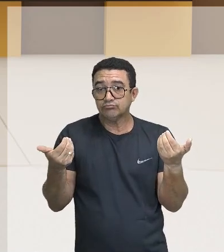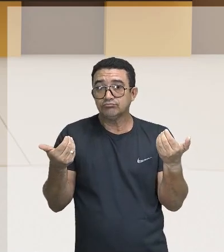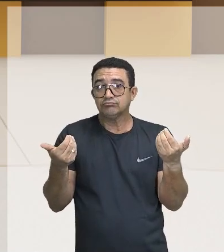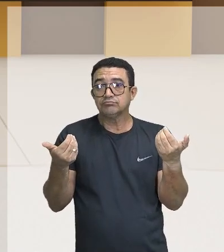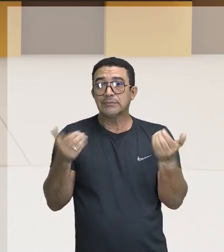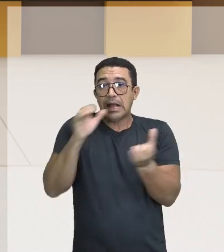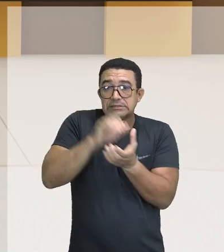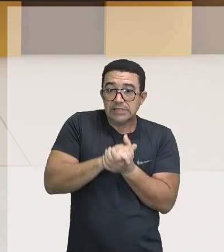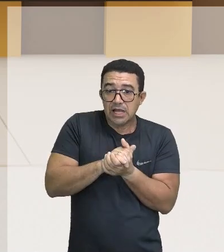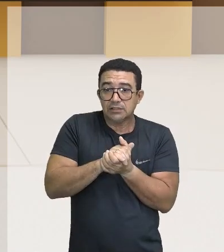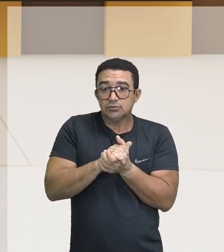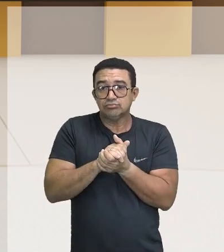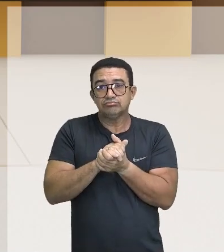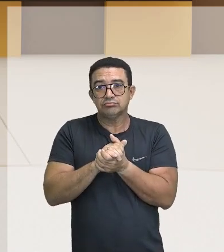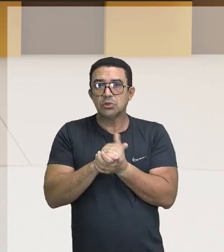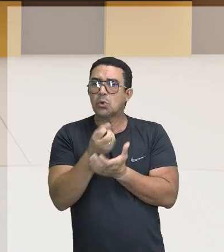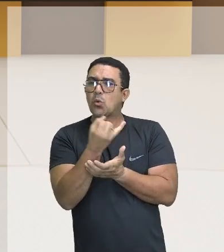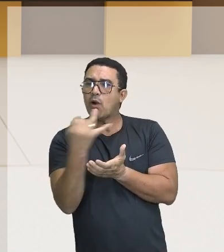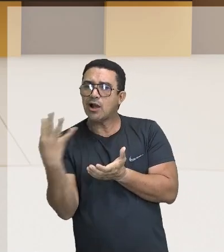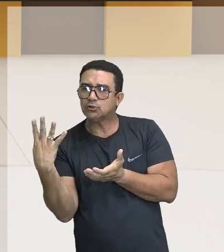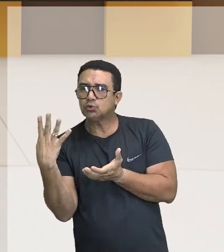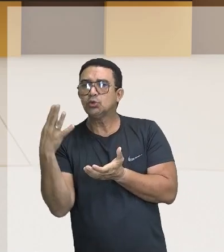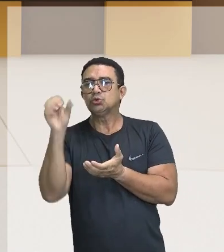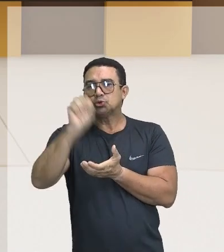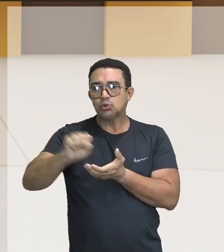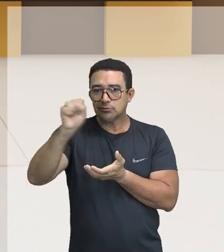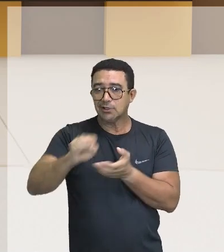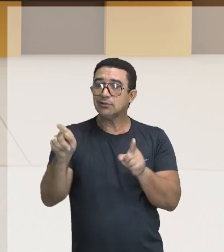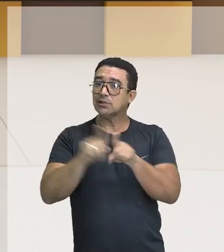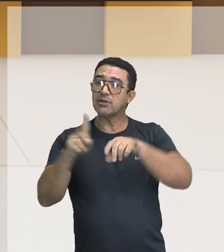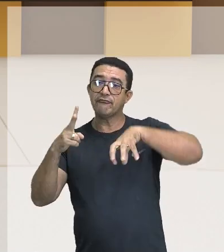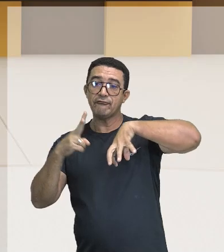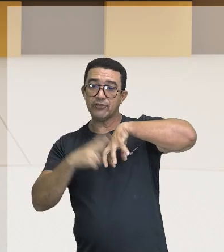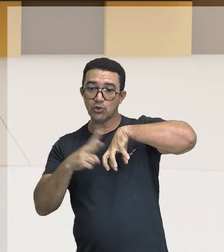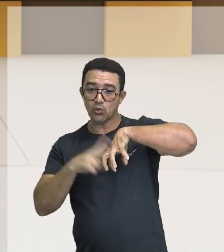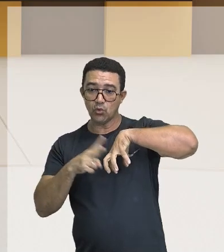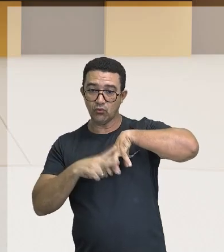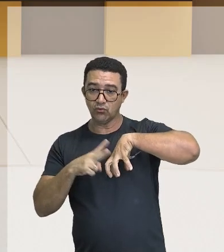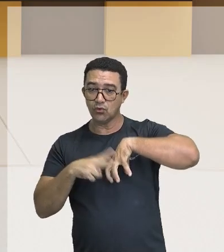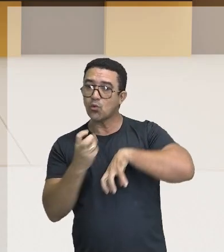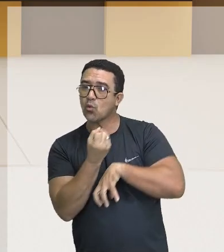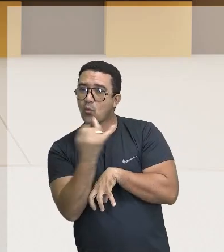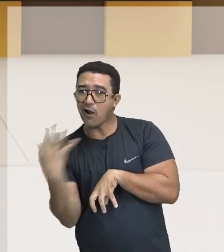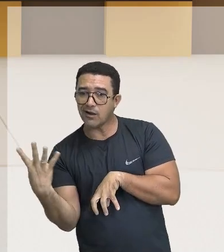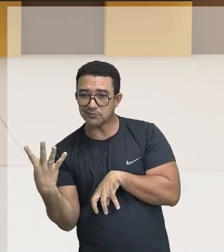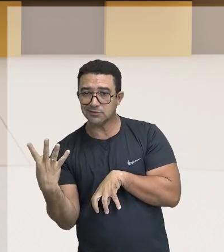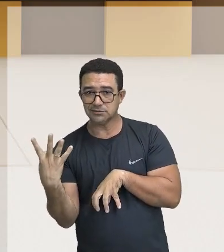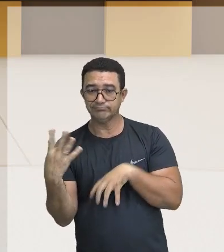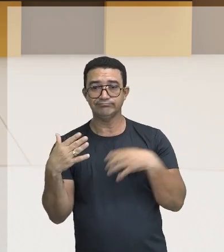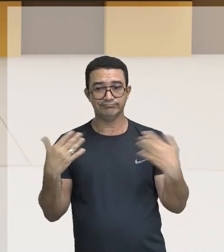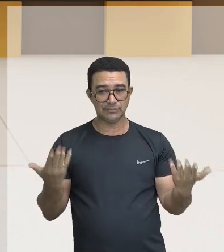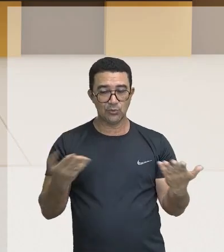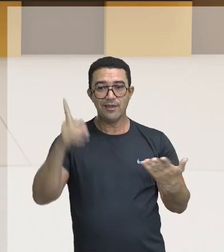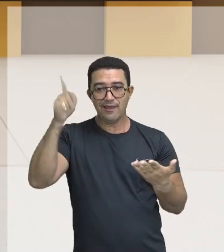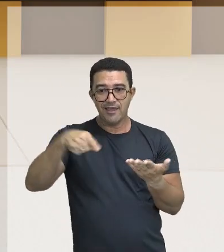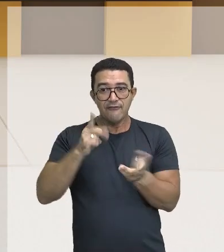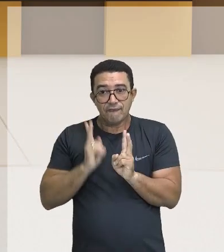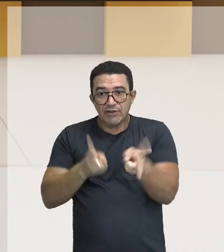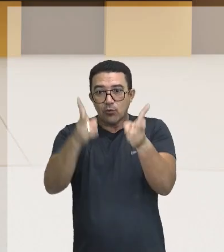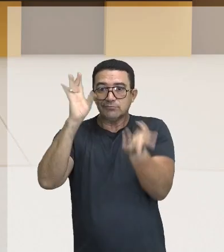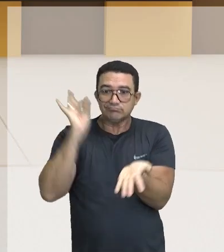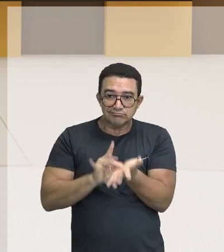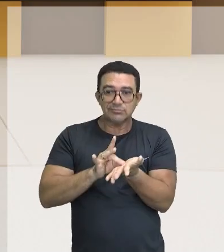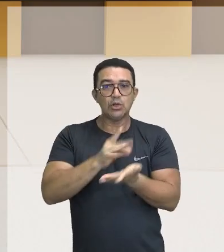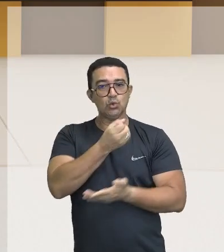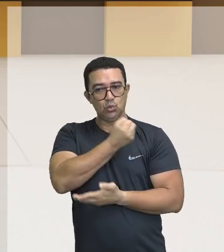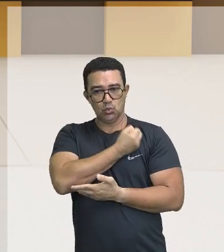temos casados, a quantidade de solteiros e a quantidade de viúvos. Isso daí é a frequência absoluta, são os